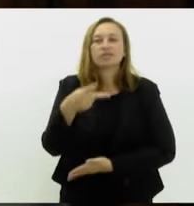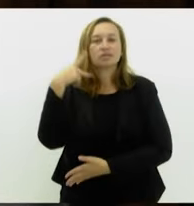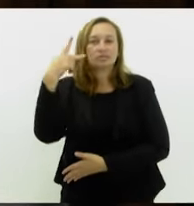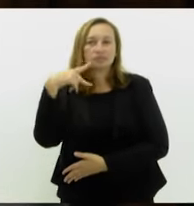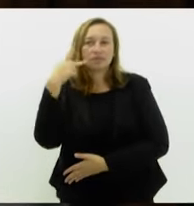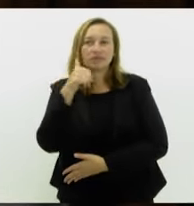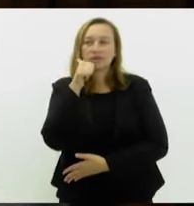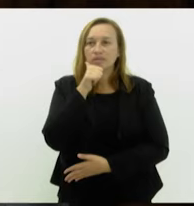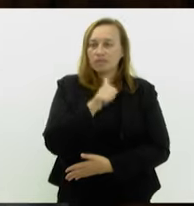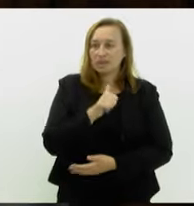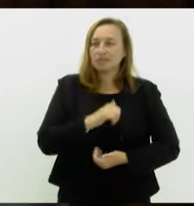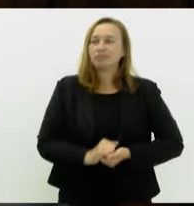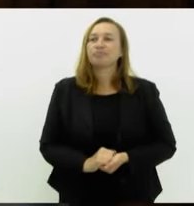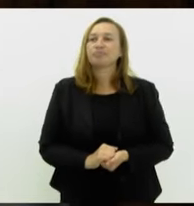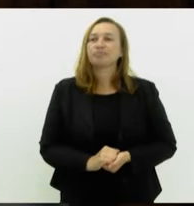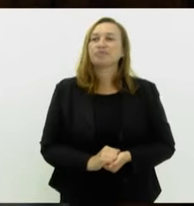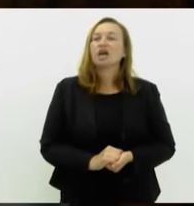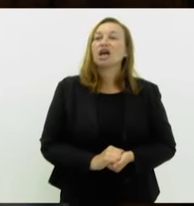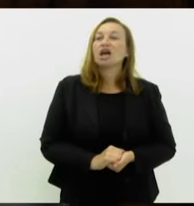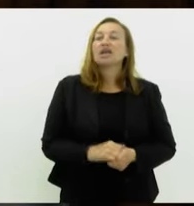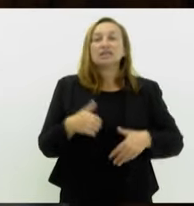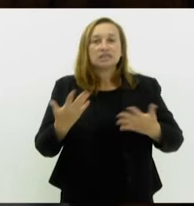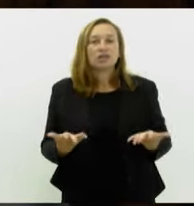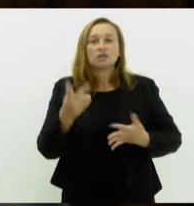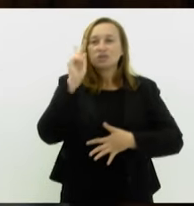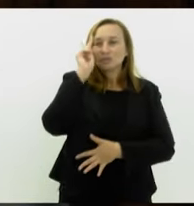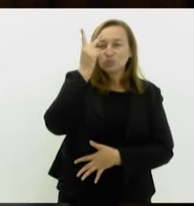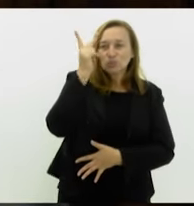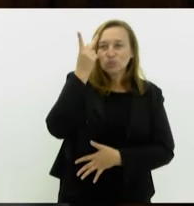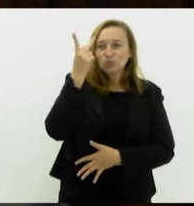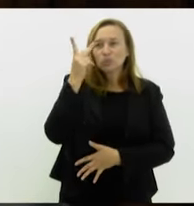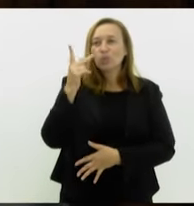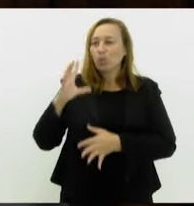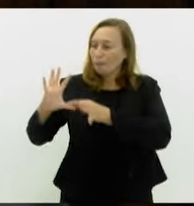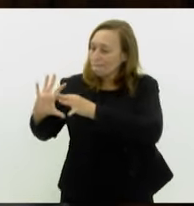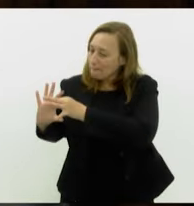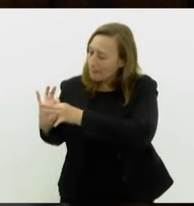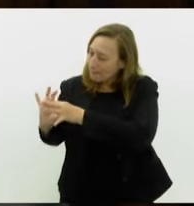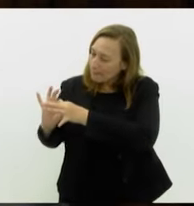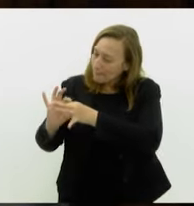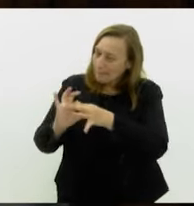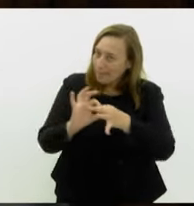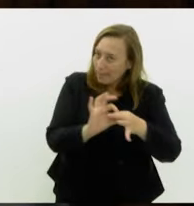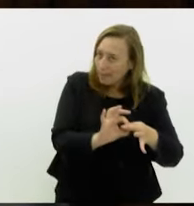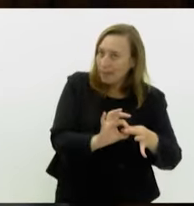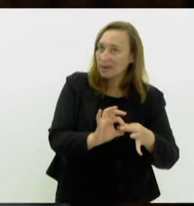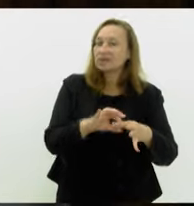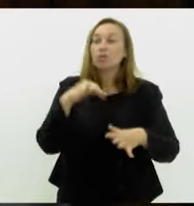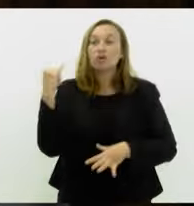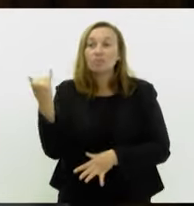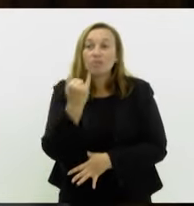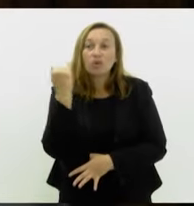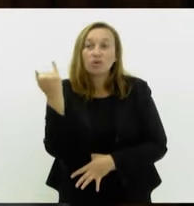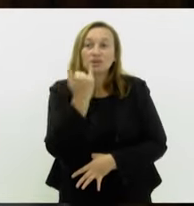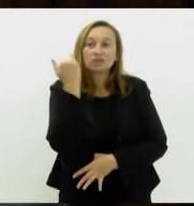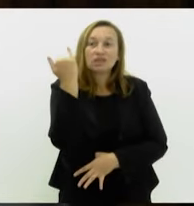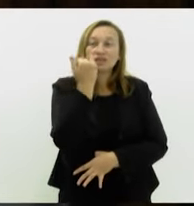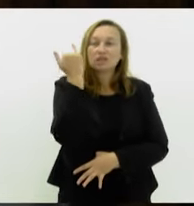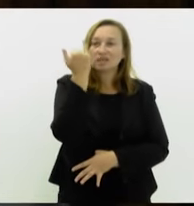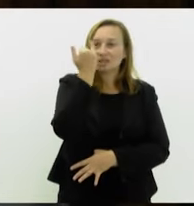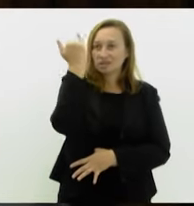política Então essas histórias Elas têm uma Cadência essas histórias Elas têm uma